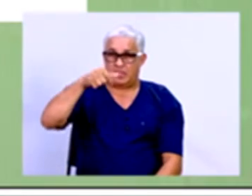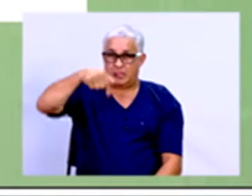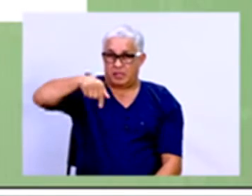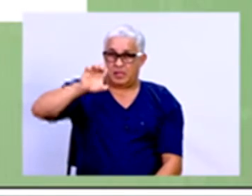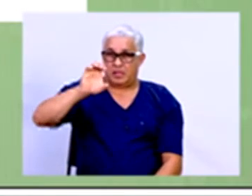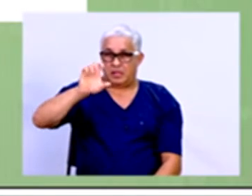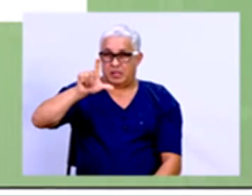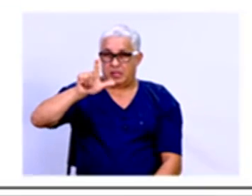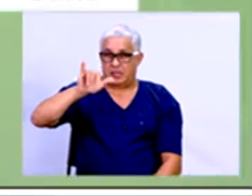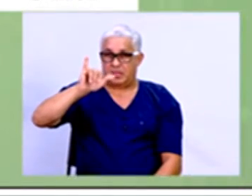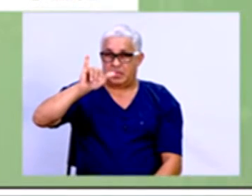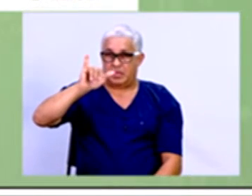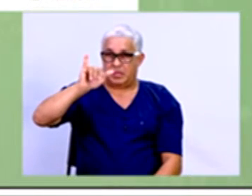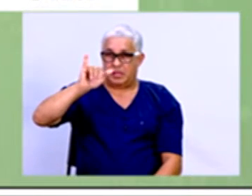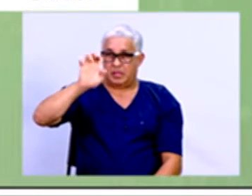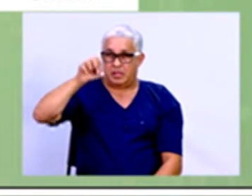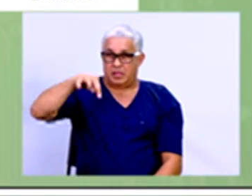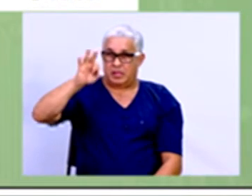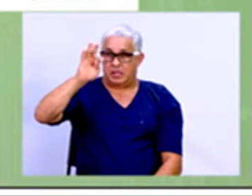da informação.